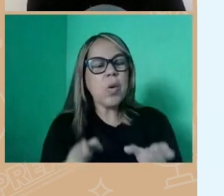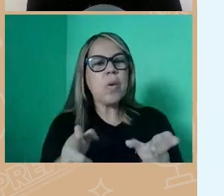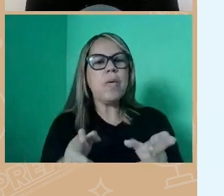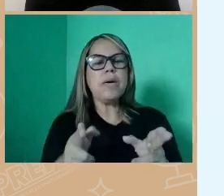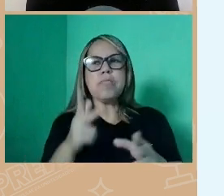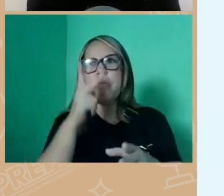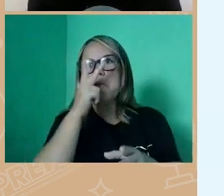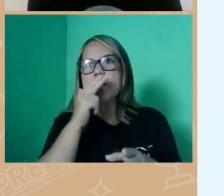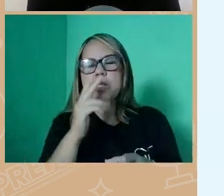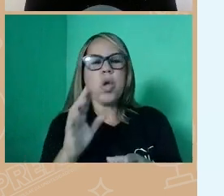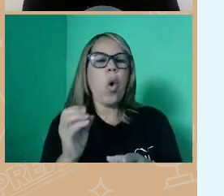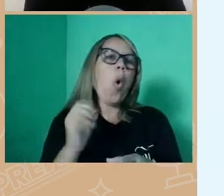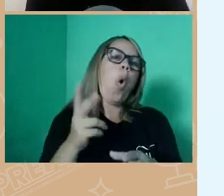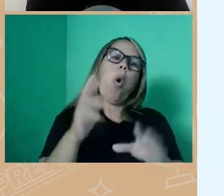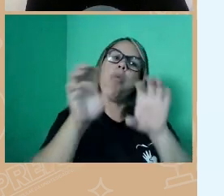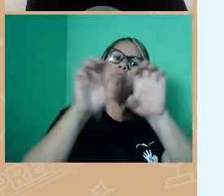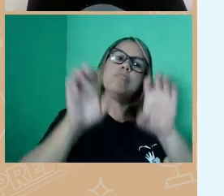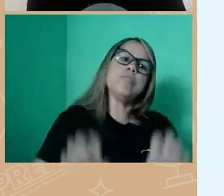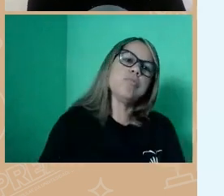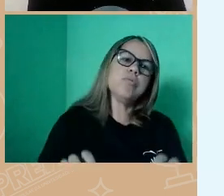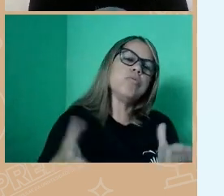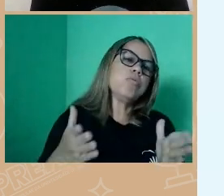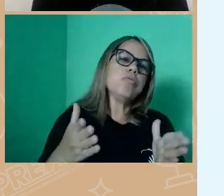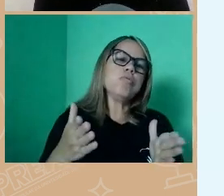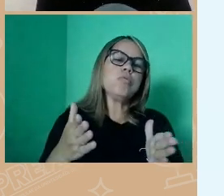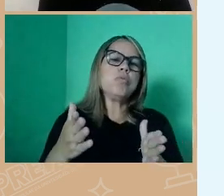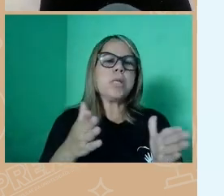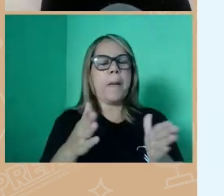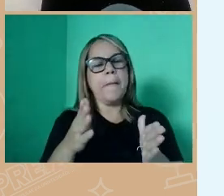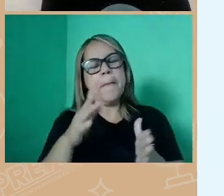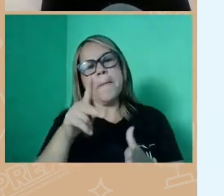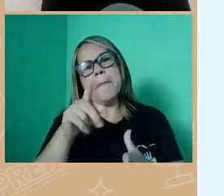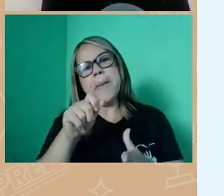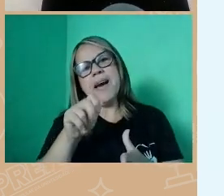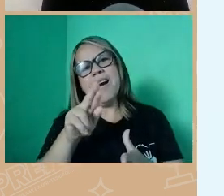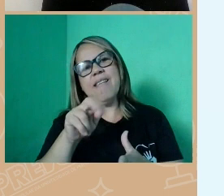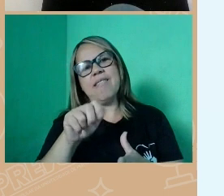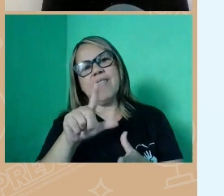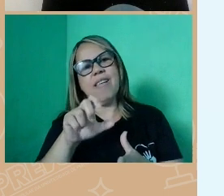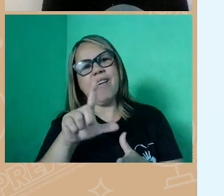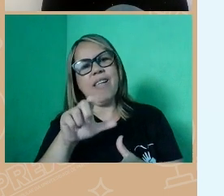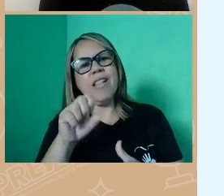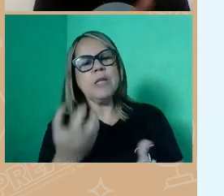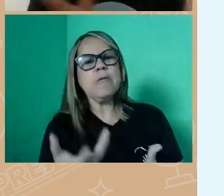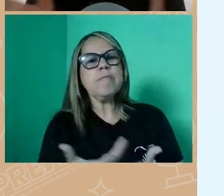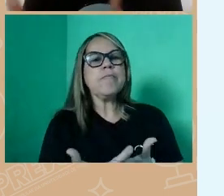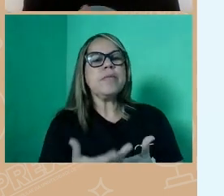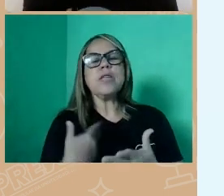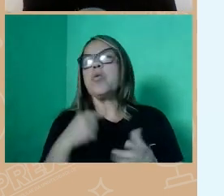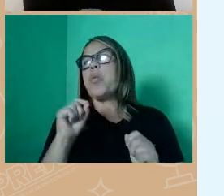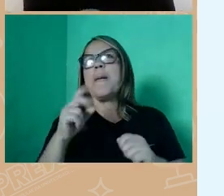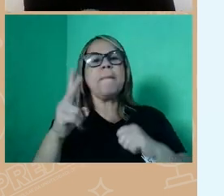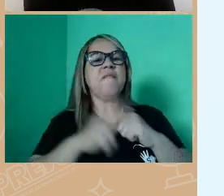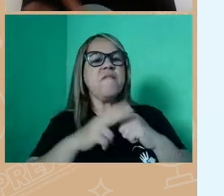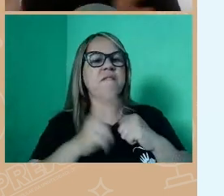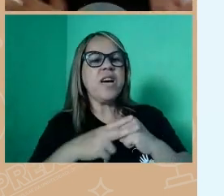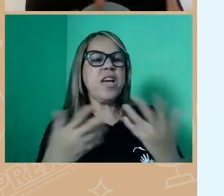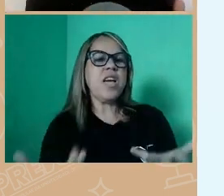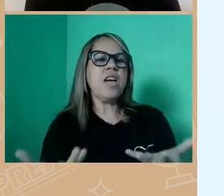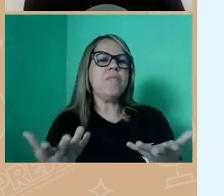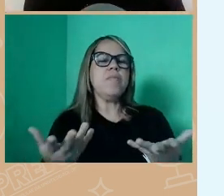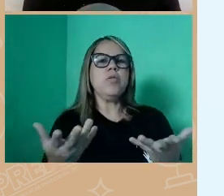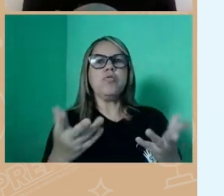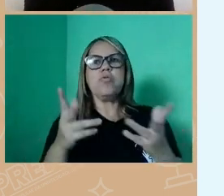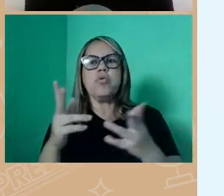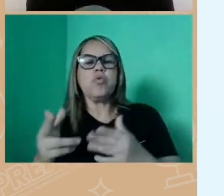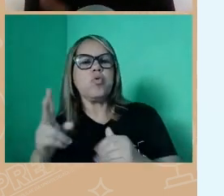idênticas ou estruturas paralelas. Ou seja, se você usa verbo com outro verbo,